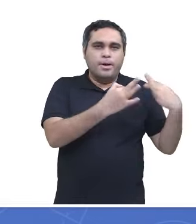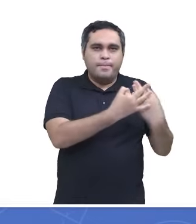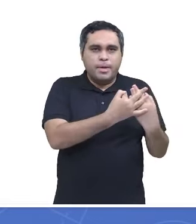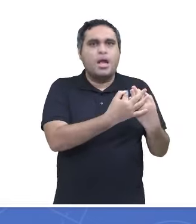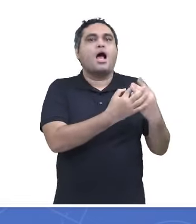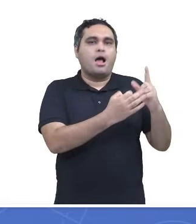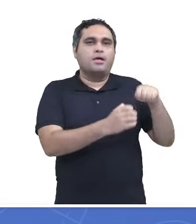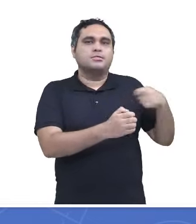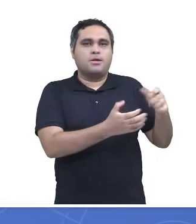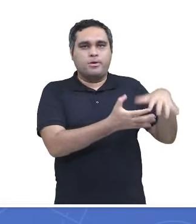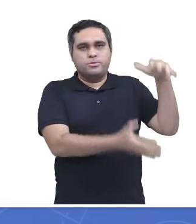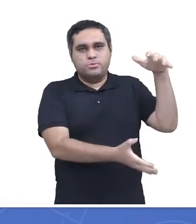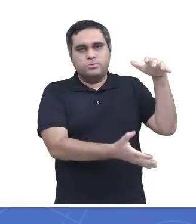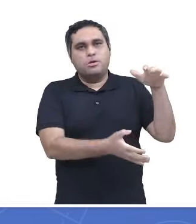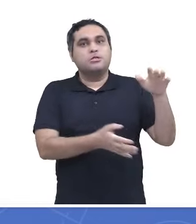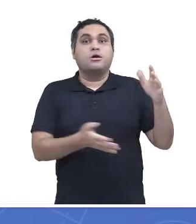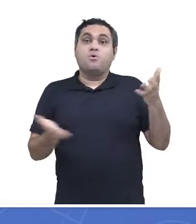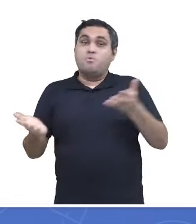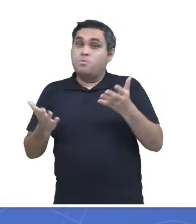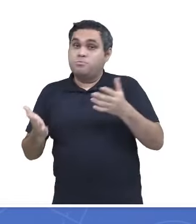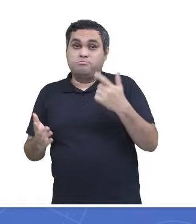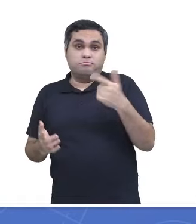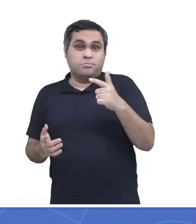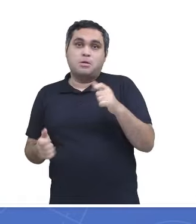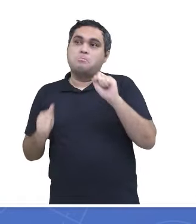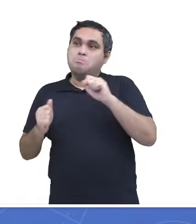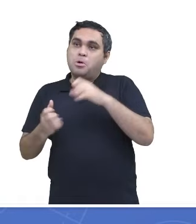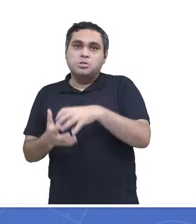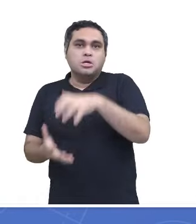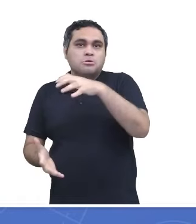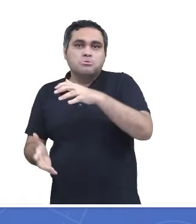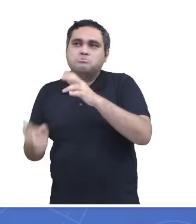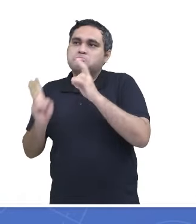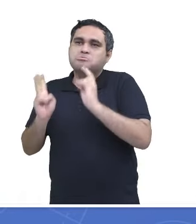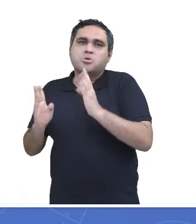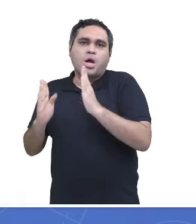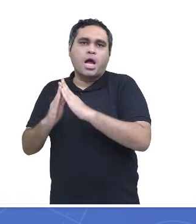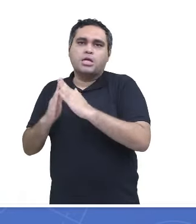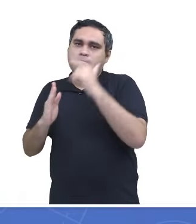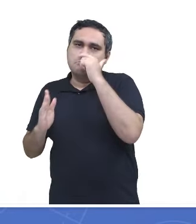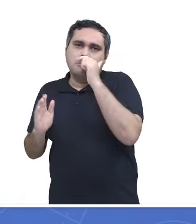que isso não acontece mais, certo? Não é mais assim que ocorre.